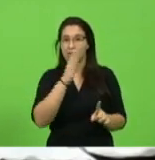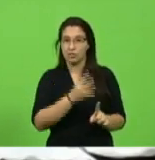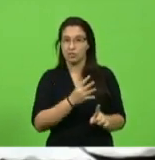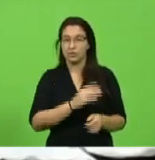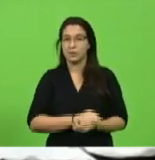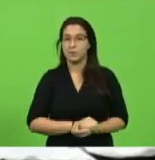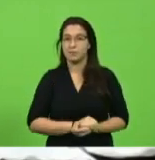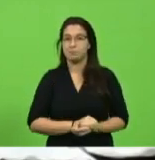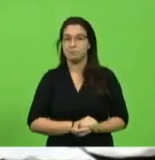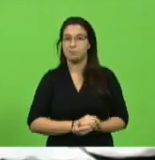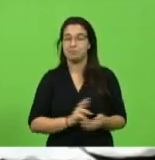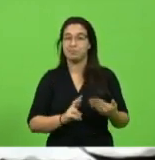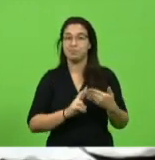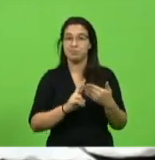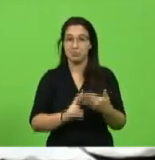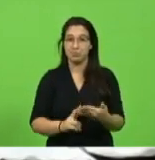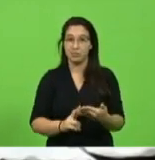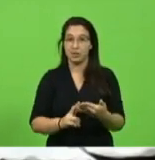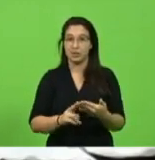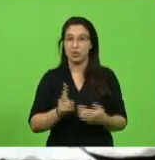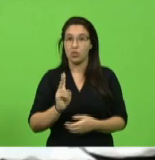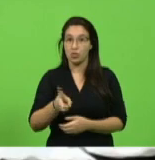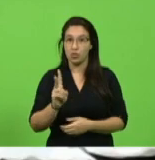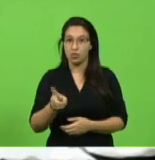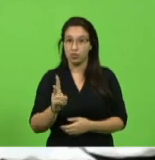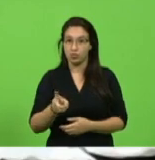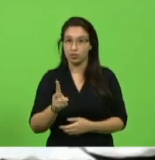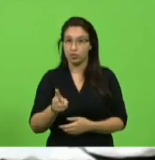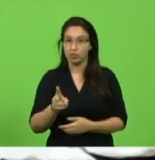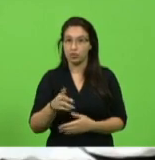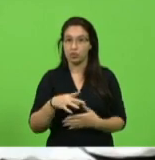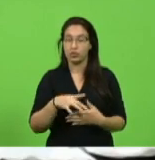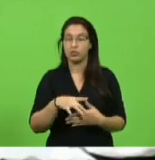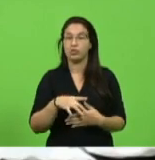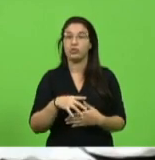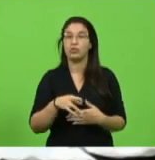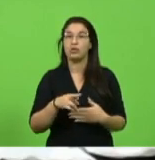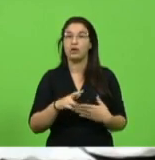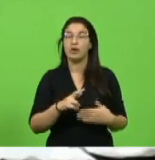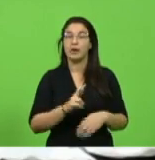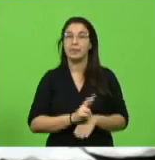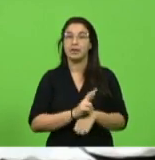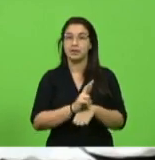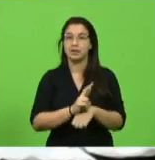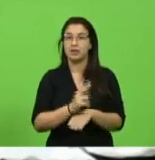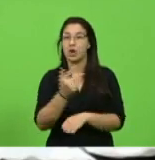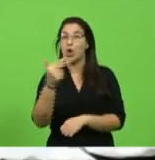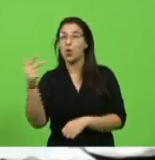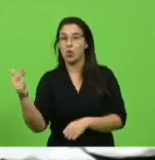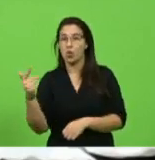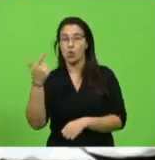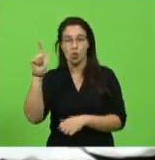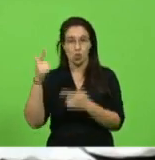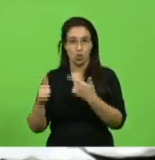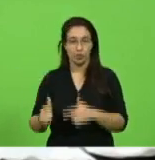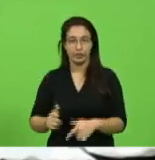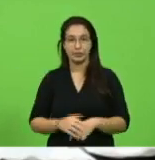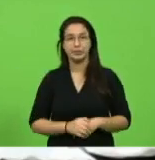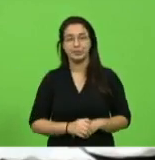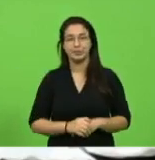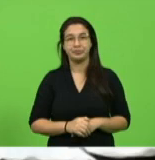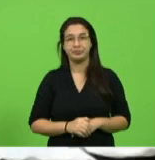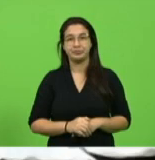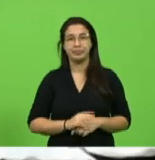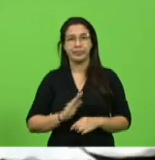a representação sob a tutela dos demais requerentes. Realizada em 26 de março, a solenidade de apreciação